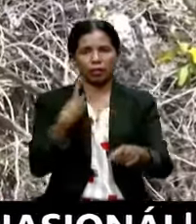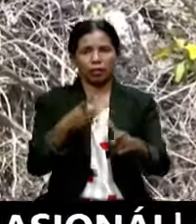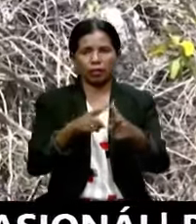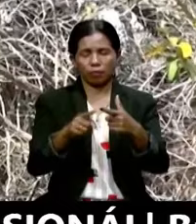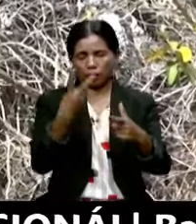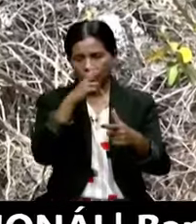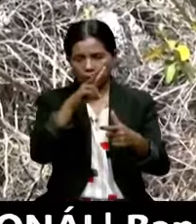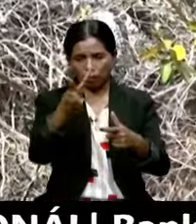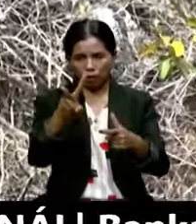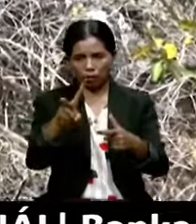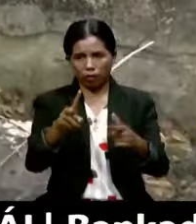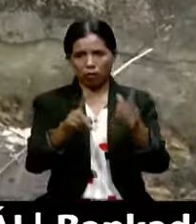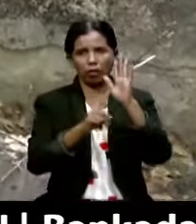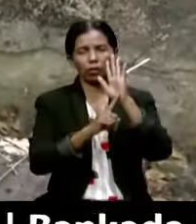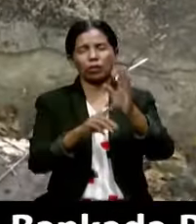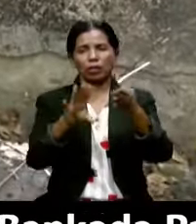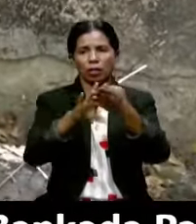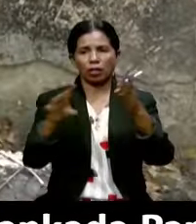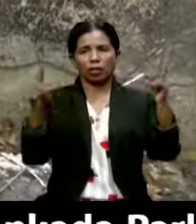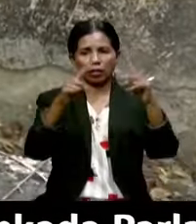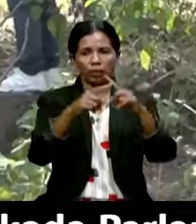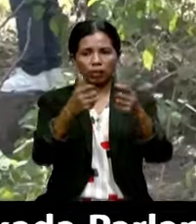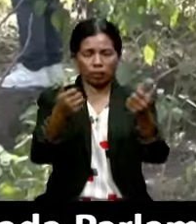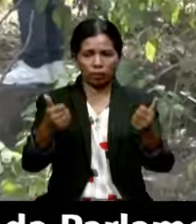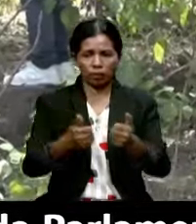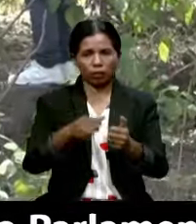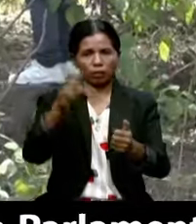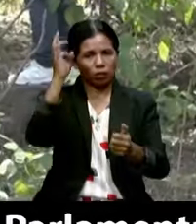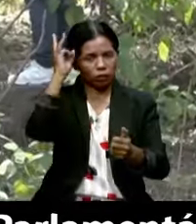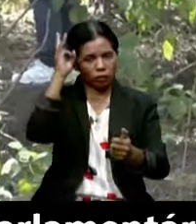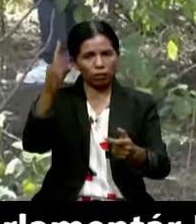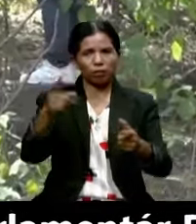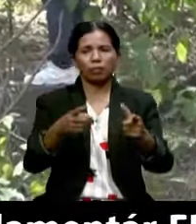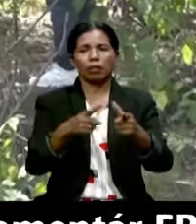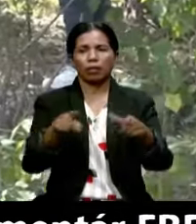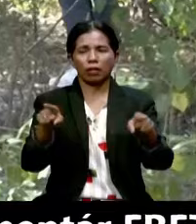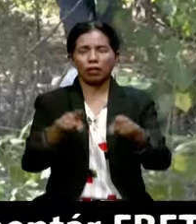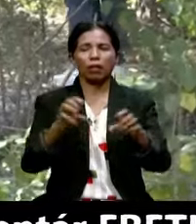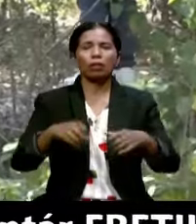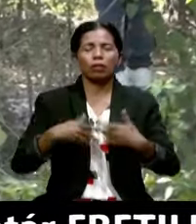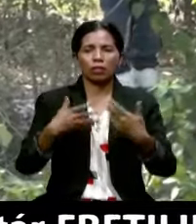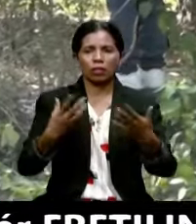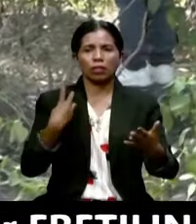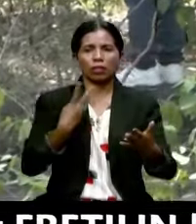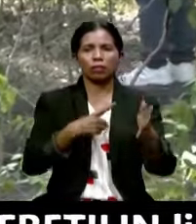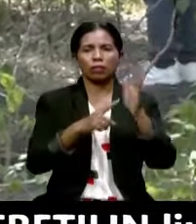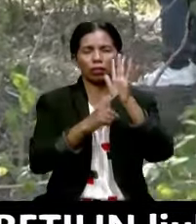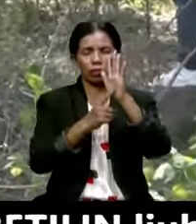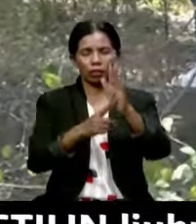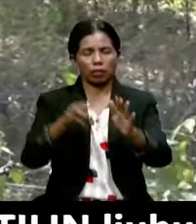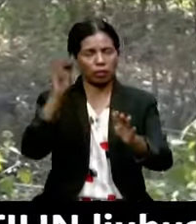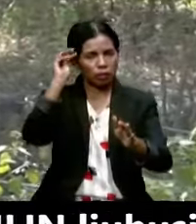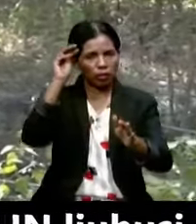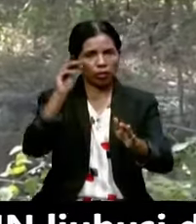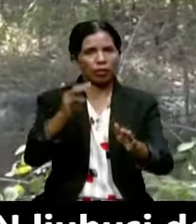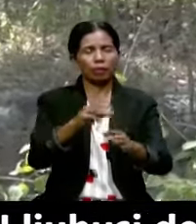MCA a top de Dubá. E a autoridade minha preocupação, o INSA, a minha recomenda para a Sua Excelência Ministro para